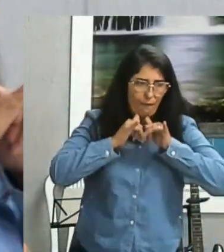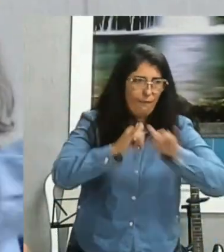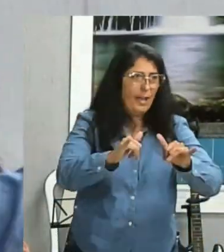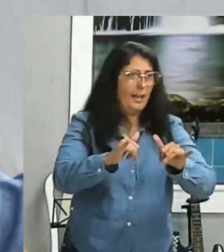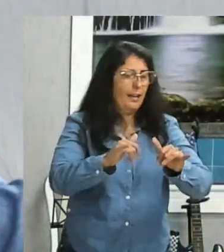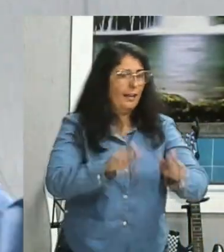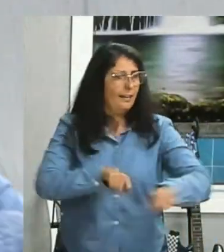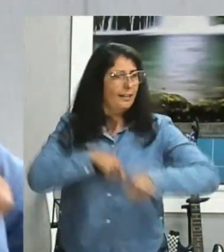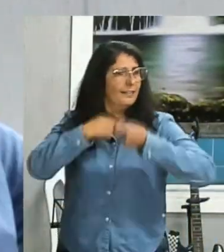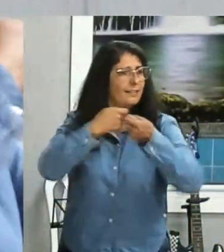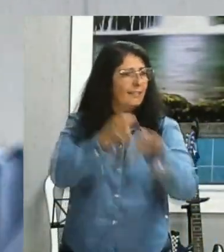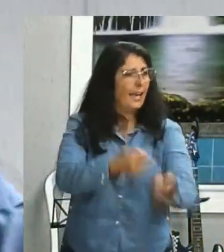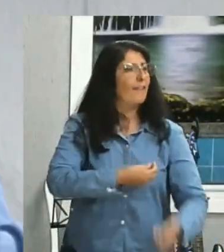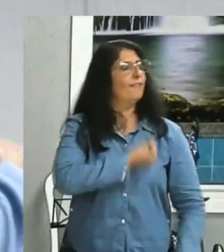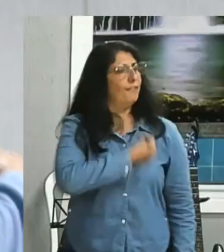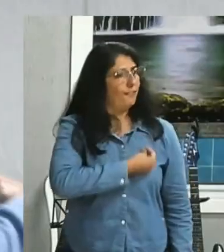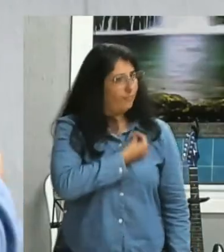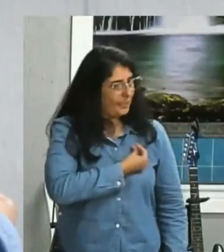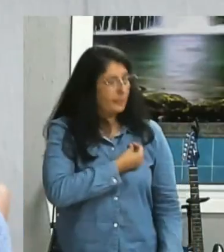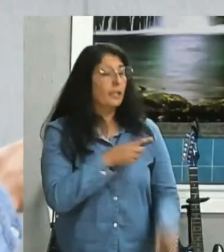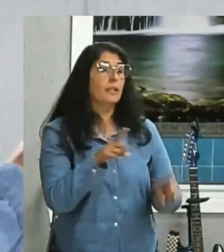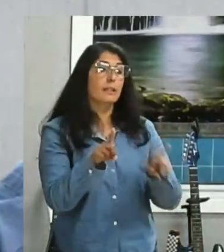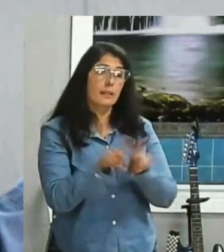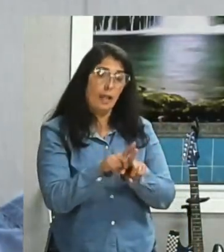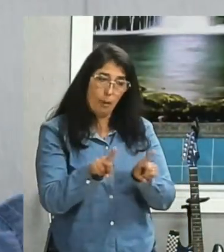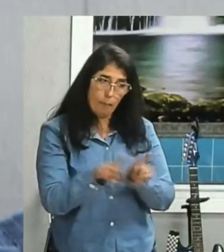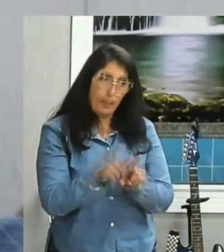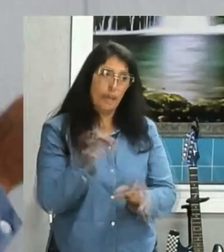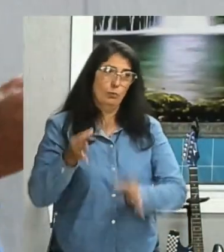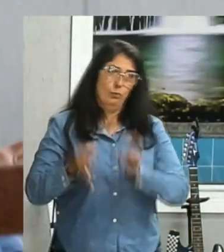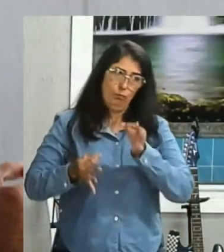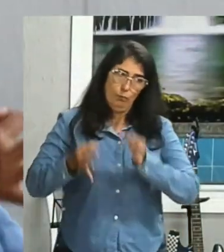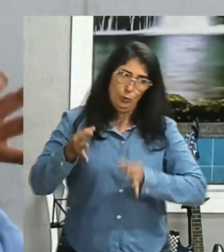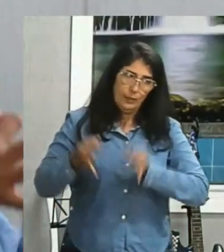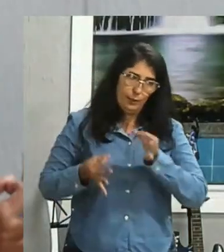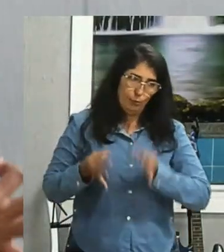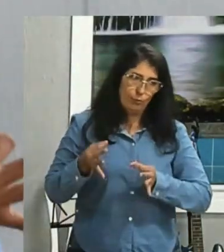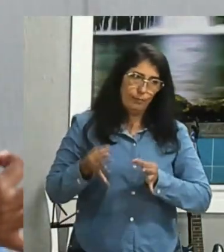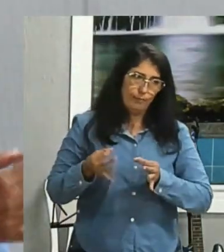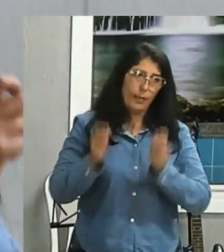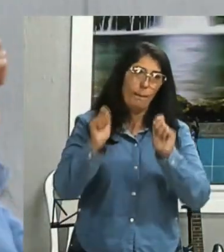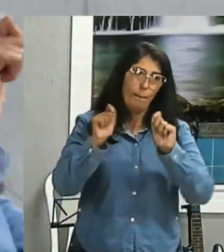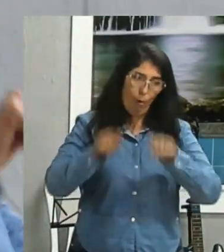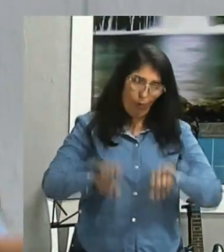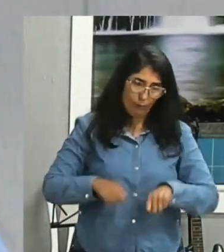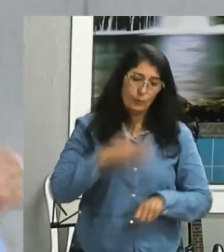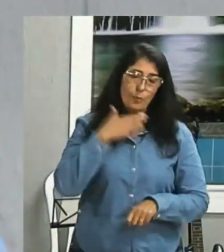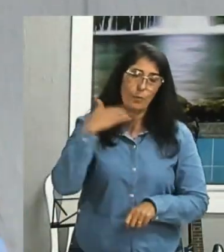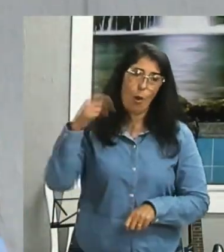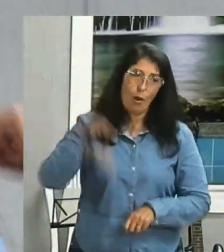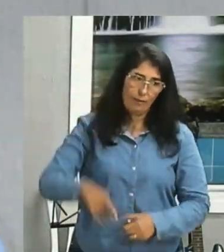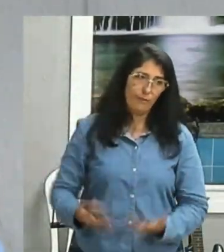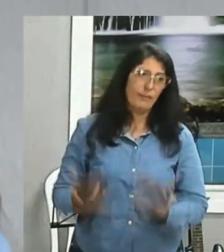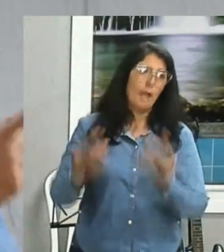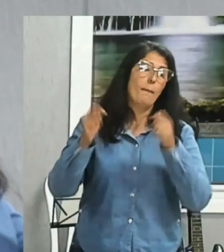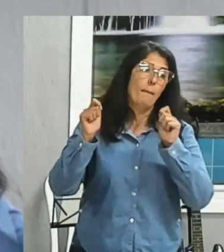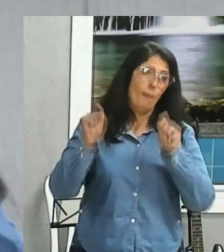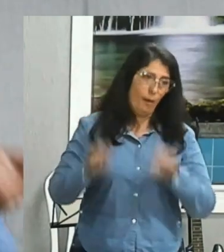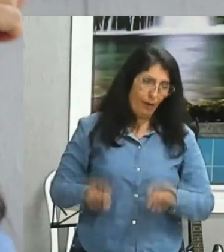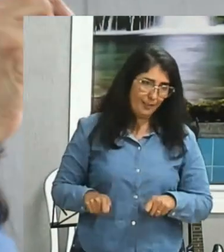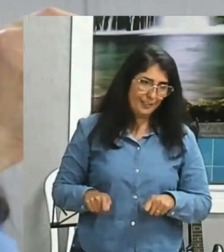juízo. E no versículo 16 ainda vai dizer que Jesus tem um semblante como o